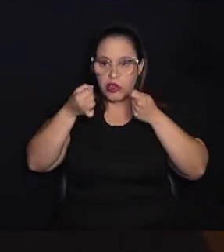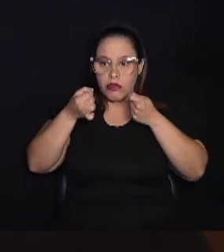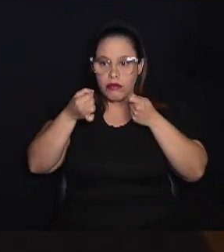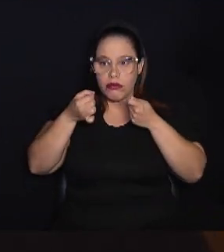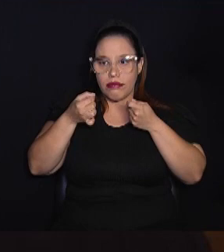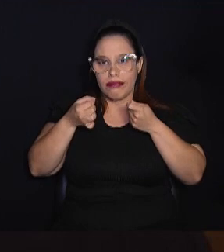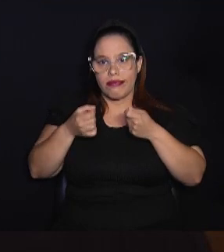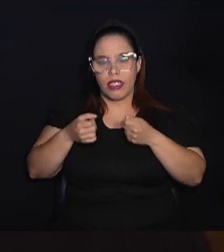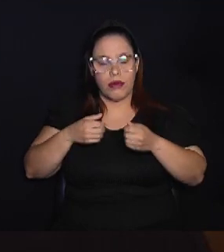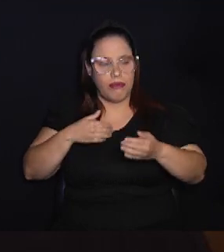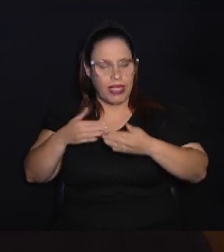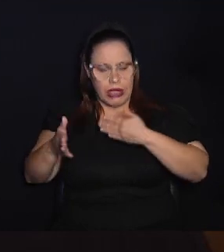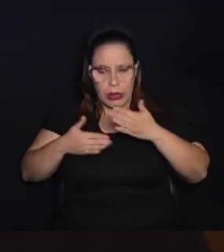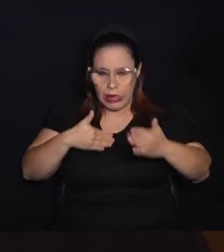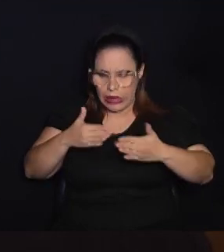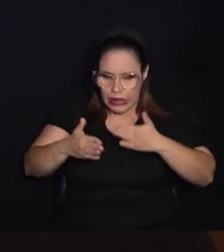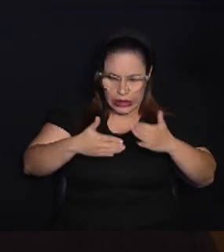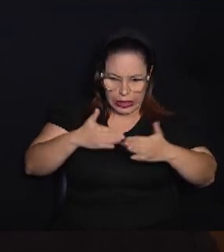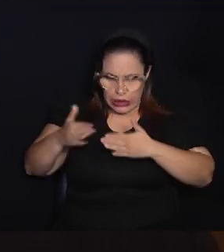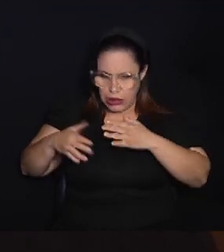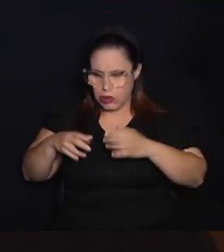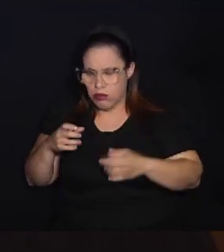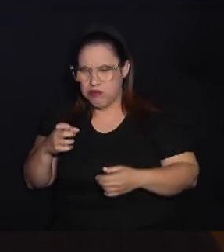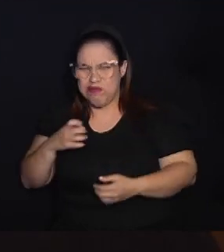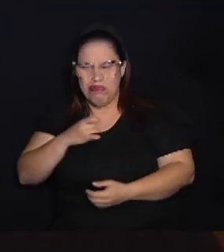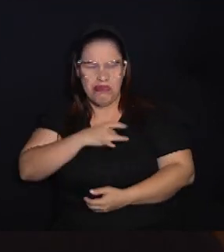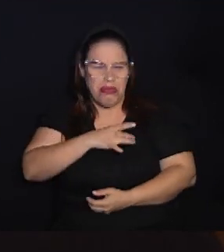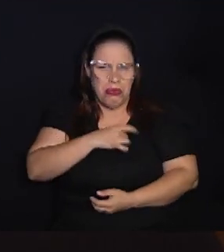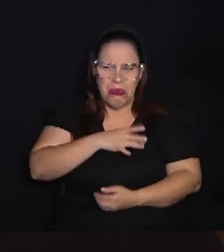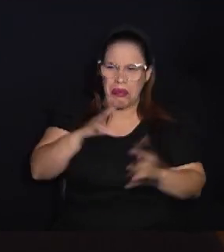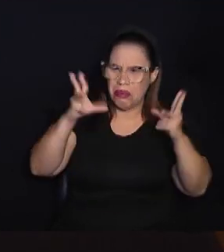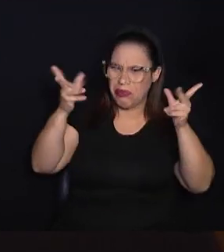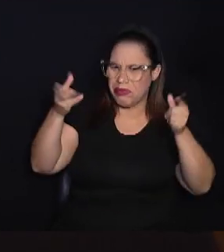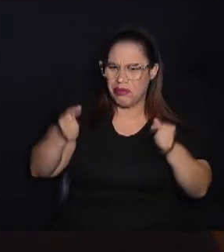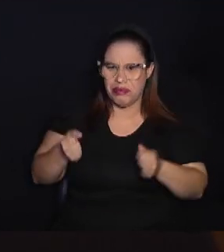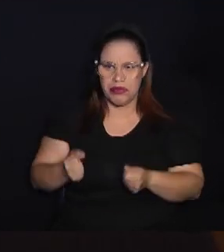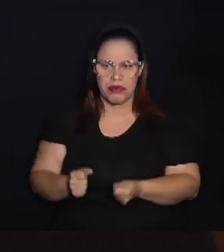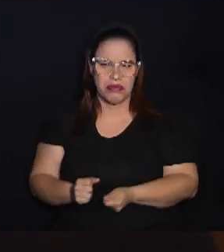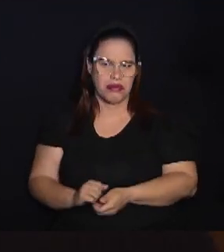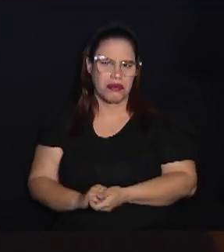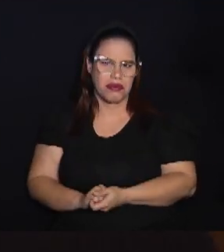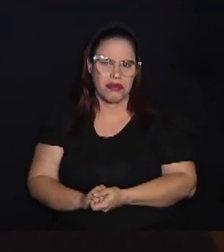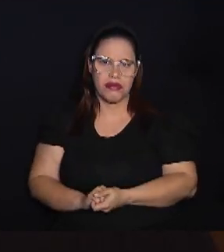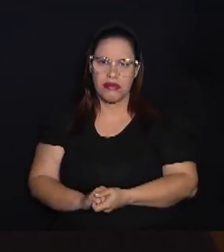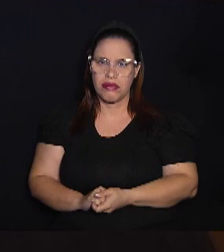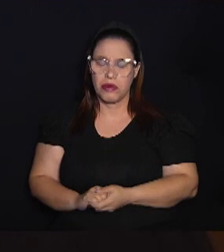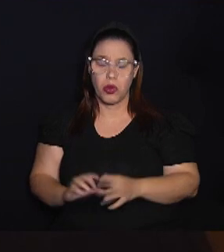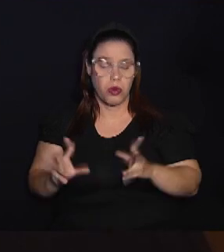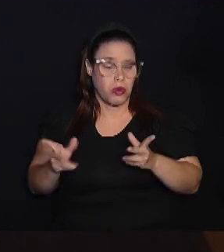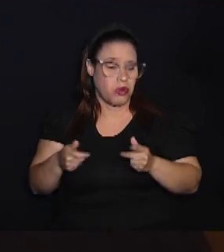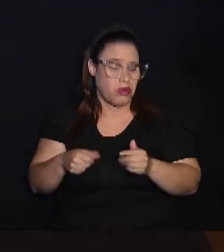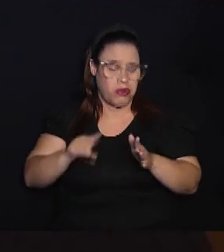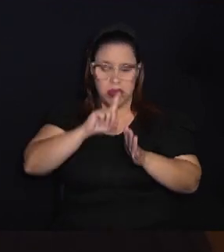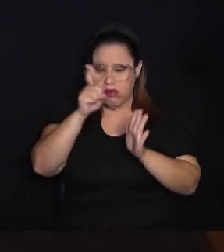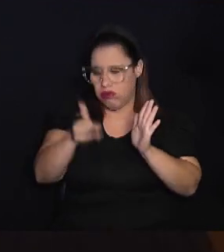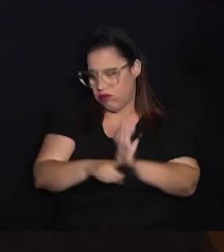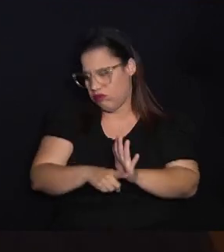aquela correria, né? Foi pânico total. Todo mundo que tem um diagnóstico desse, quando